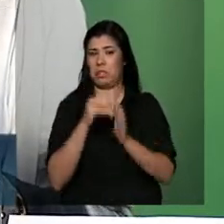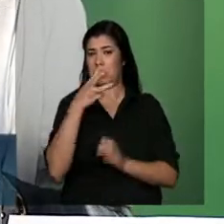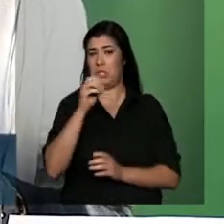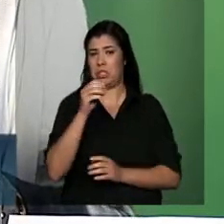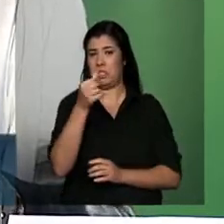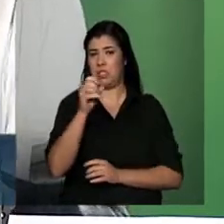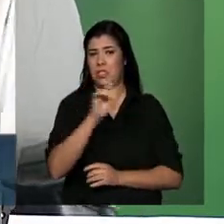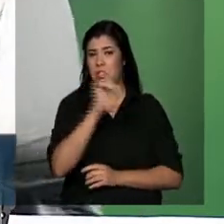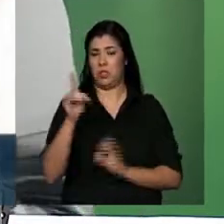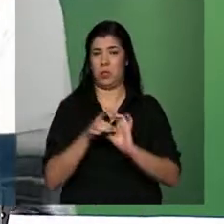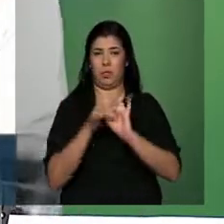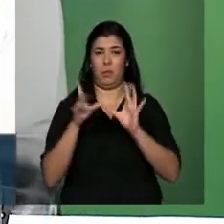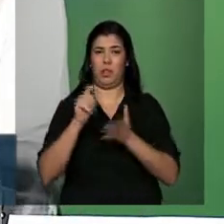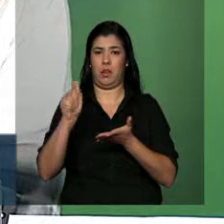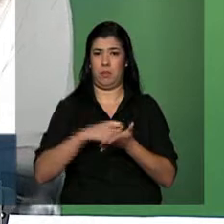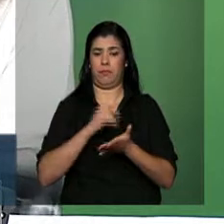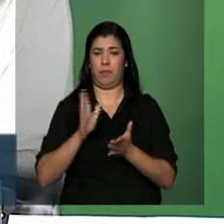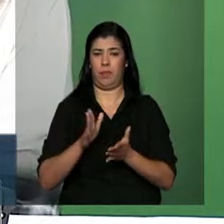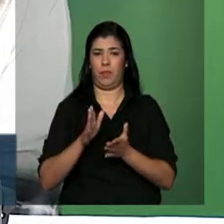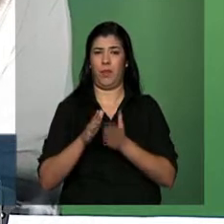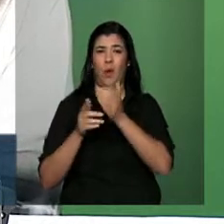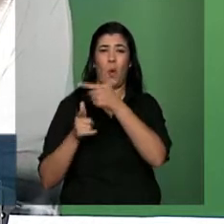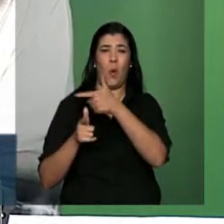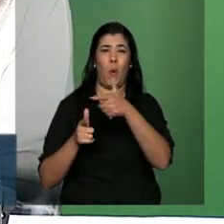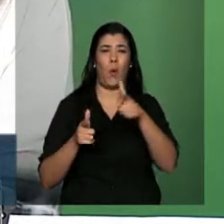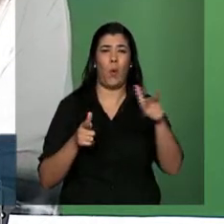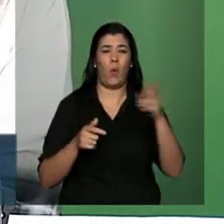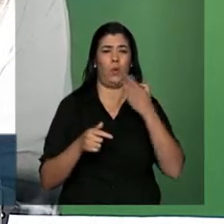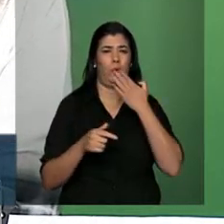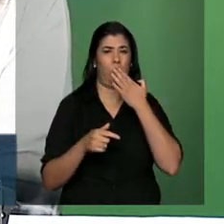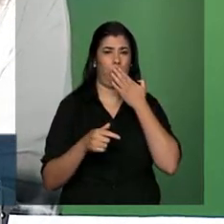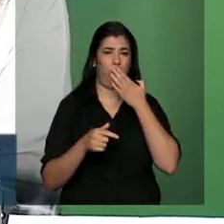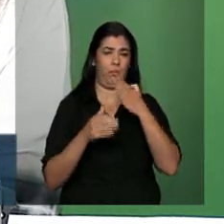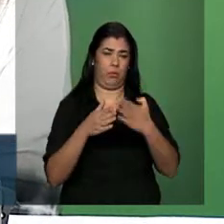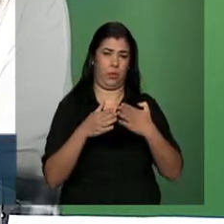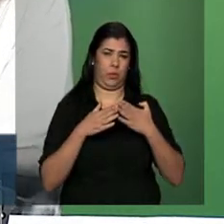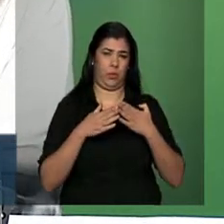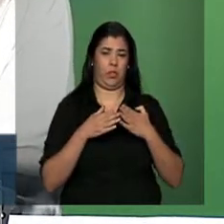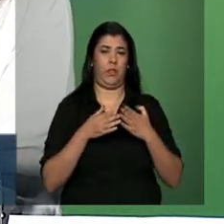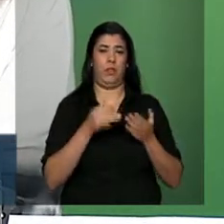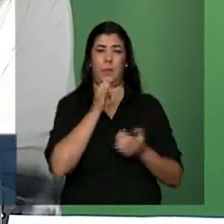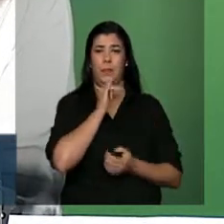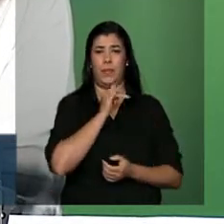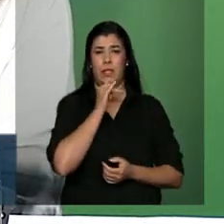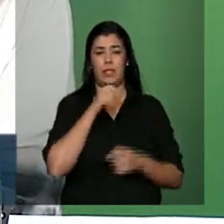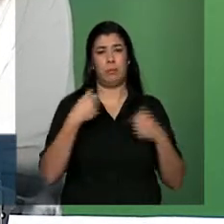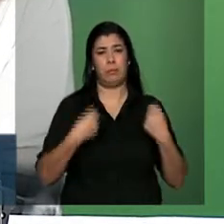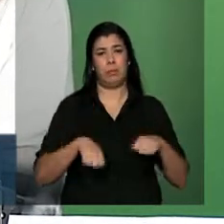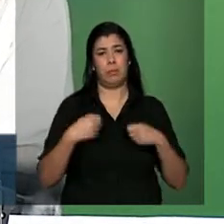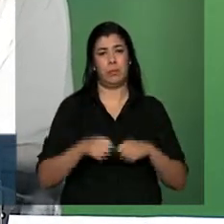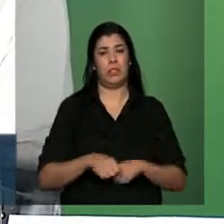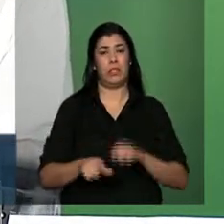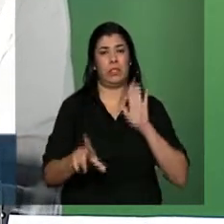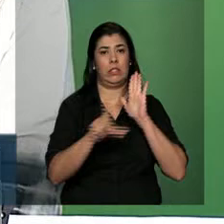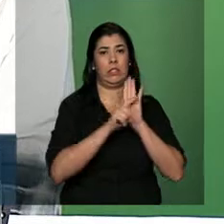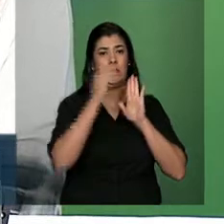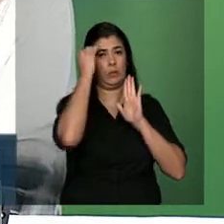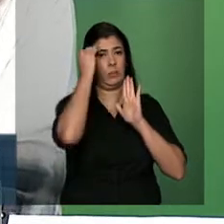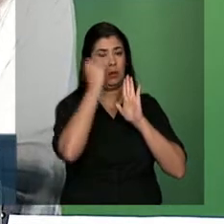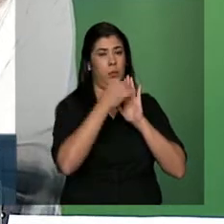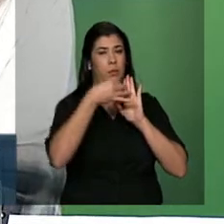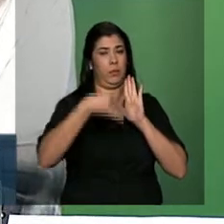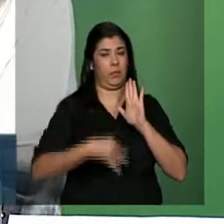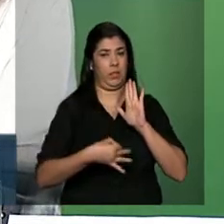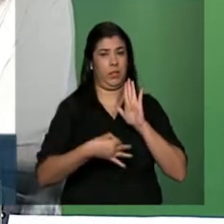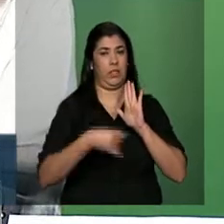60 dias. Mas nós temos alguns tipos de solicitações que requer o cumprimento da lei e que